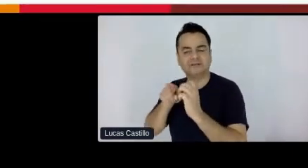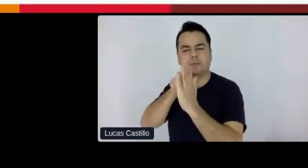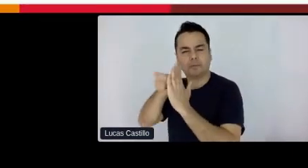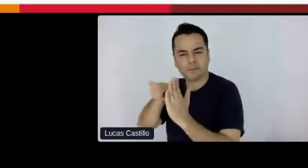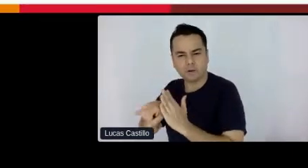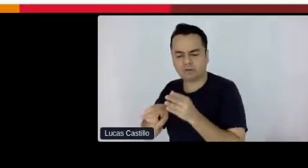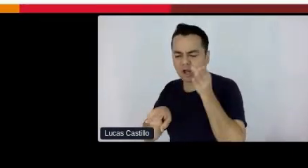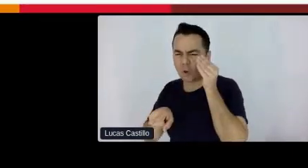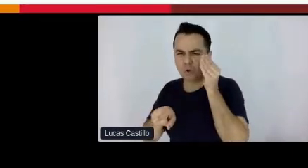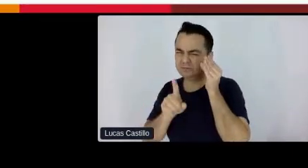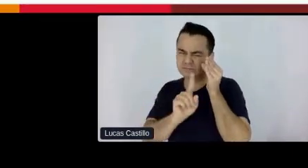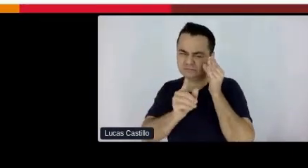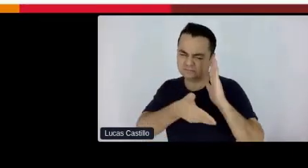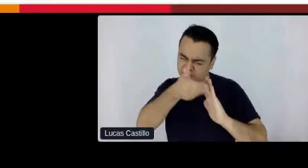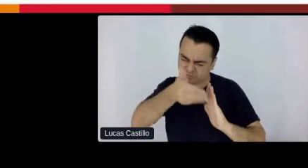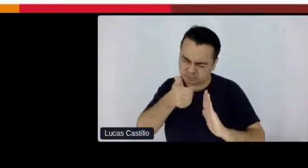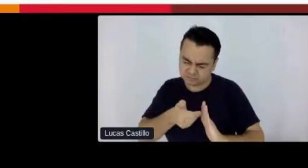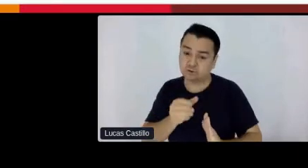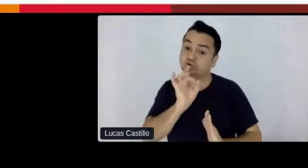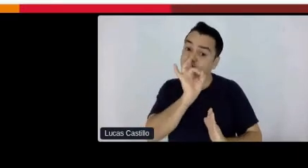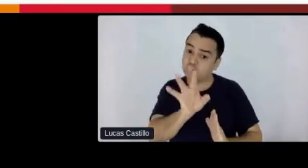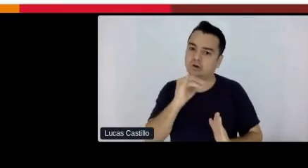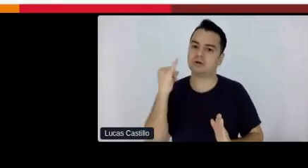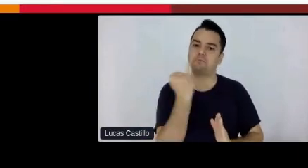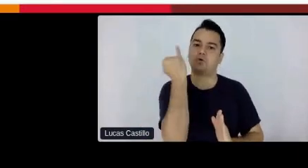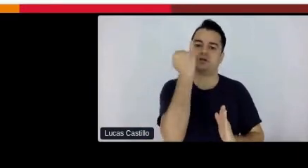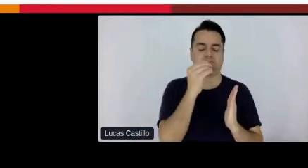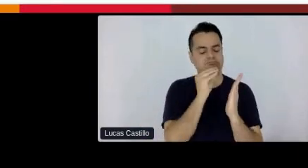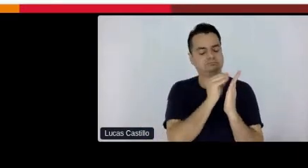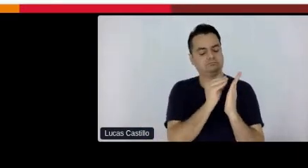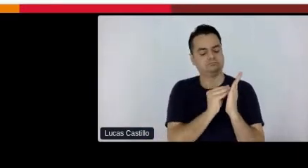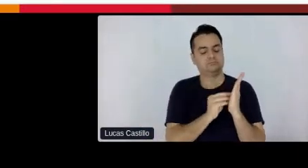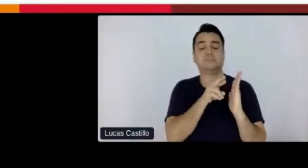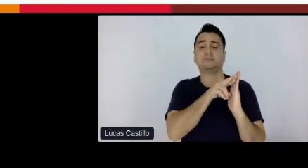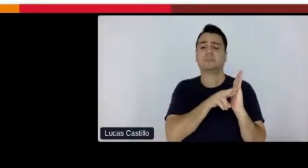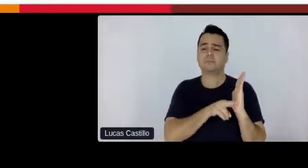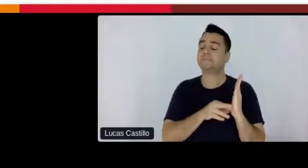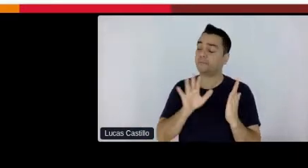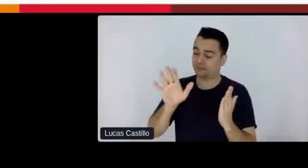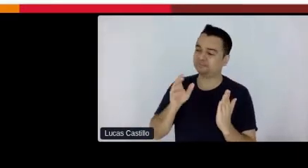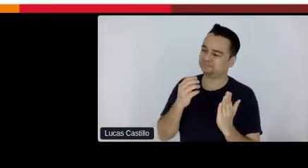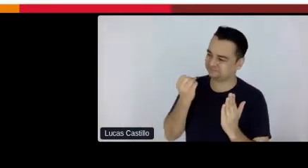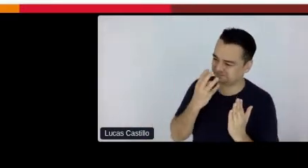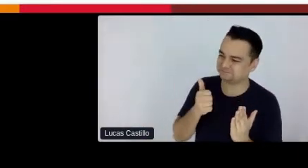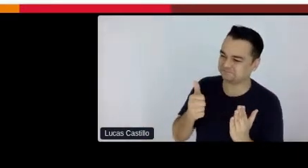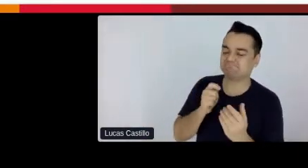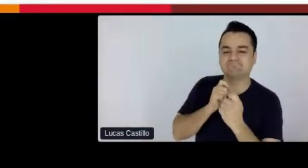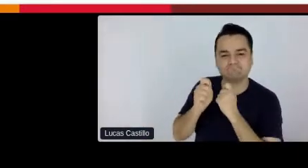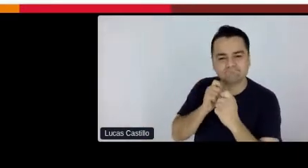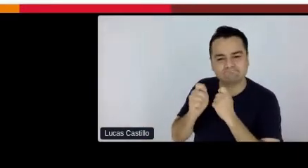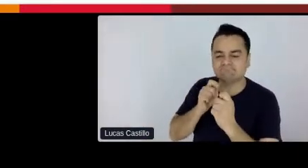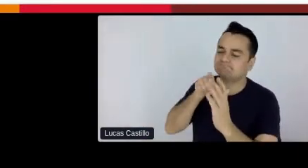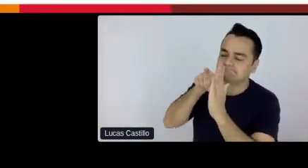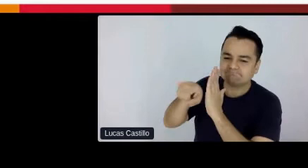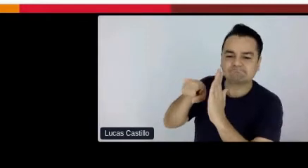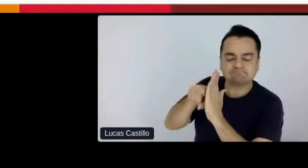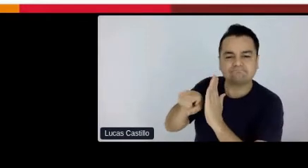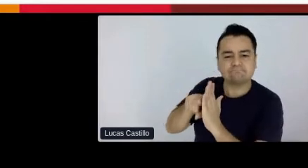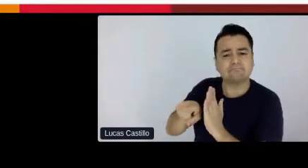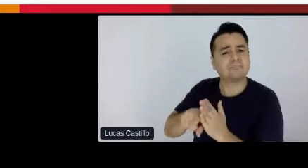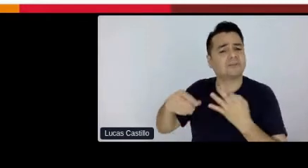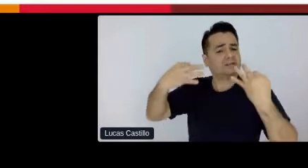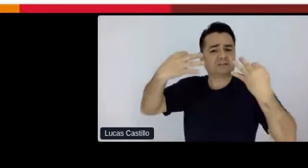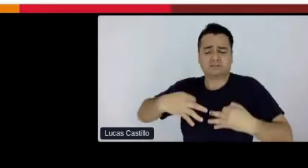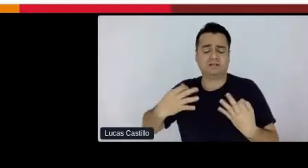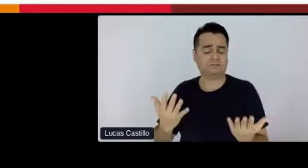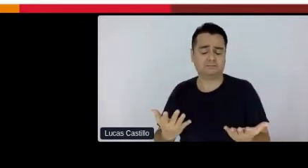os detalhes importantes para aquela entrevista. E não ficar fazendo, não, vou conduzir a